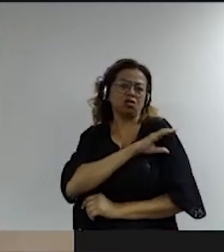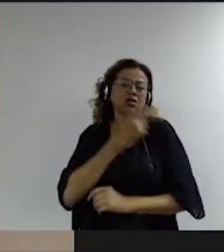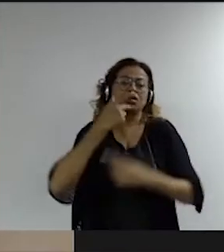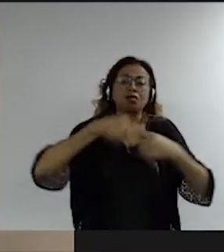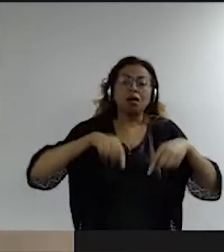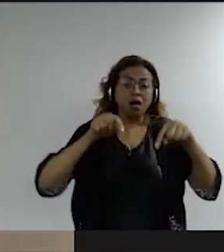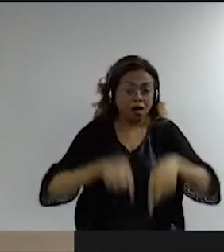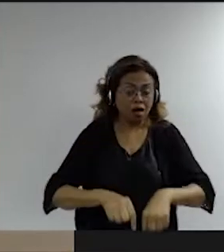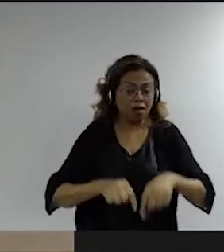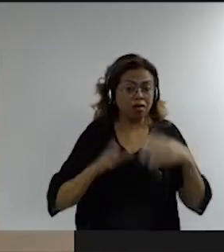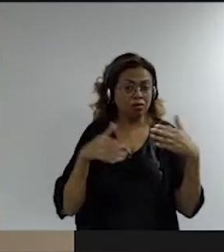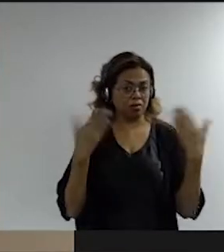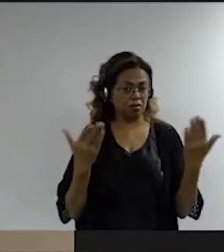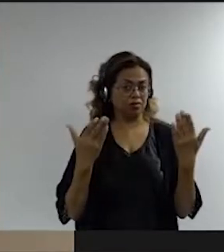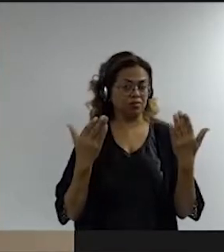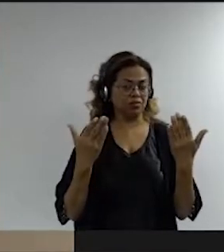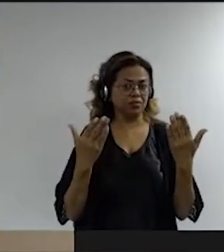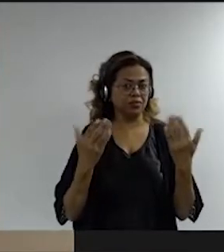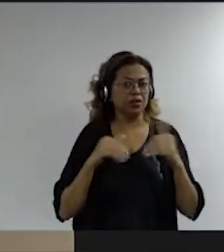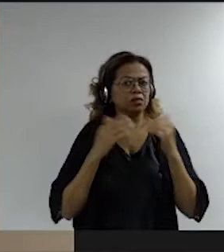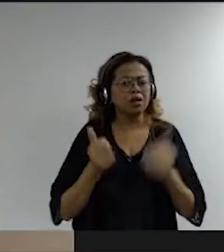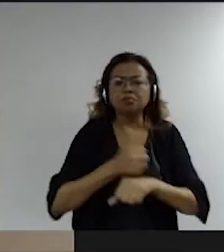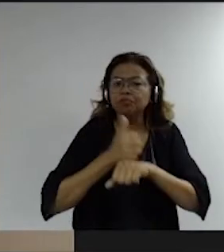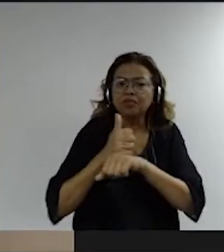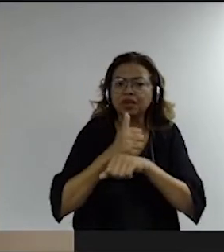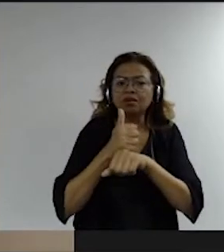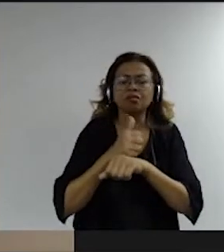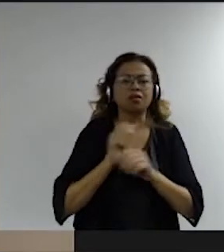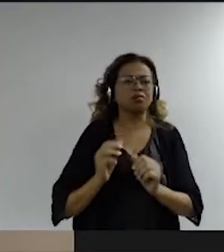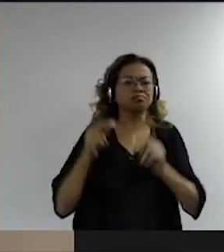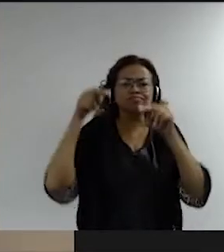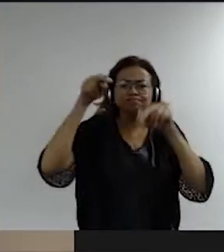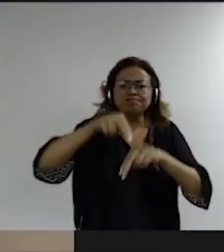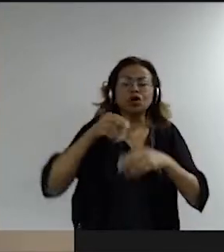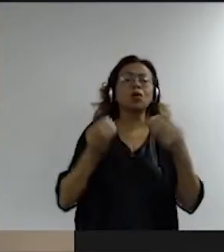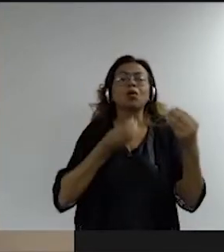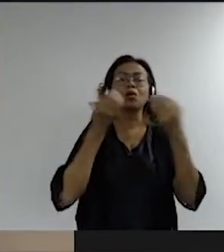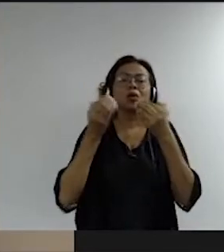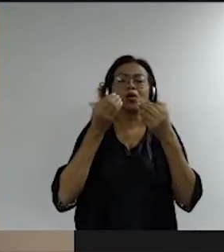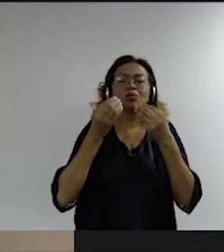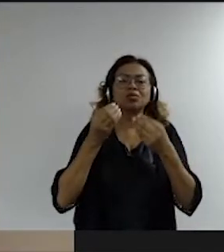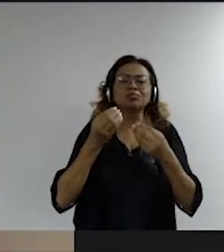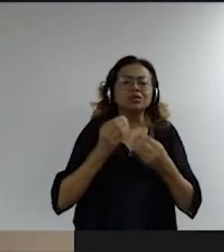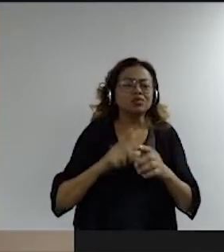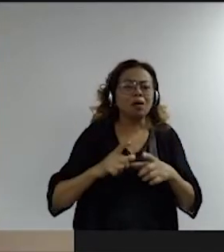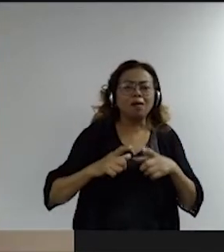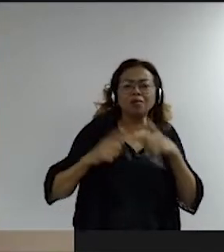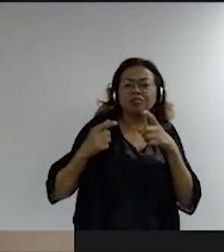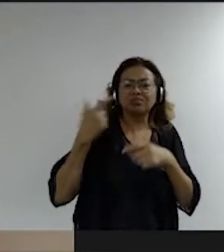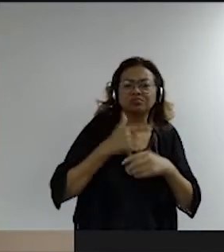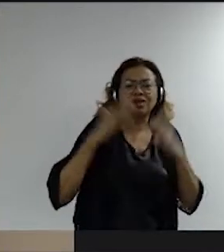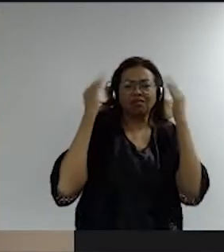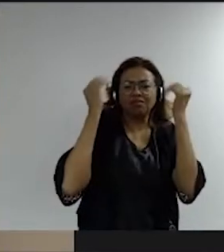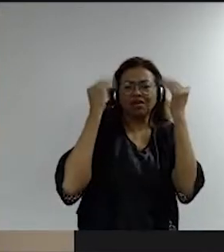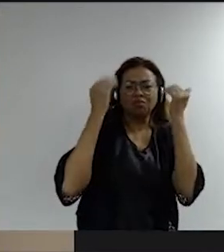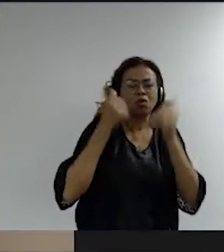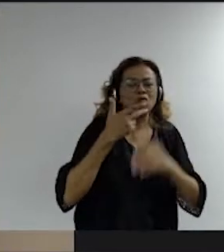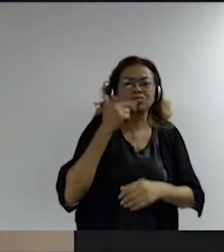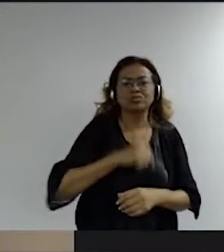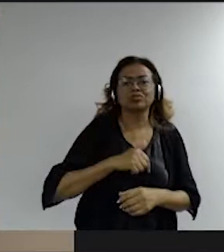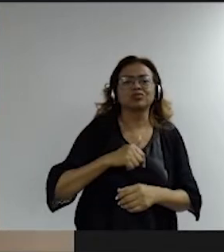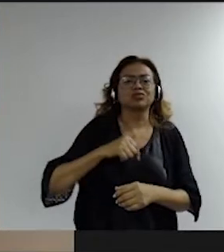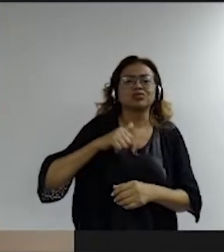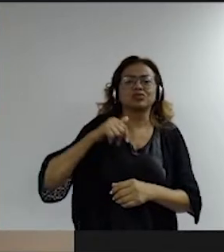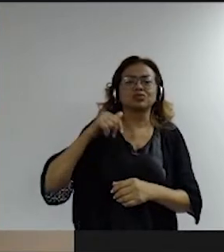elas aqui não poderiam estar melhor representadas do que pelo maior advogado do nosso país, que é o doutor Nabor